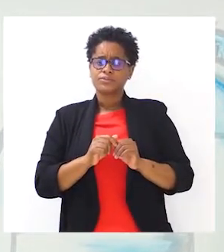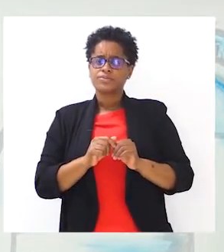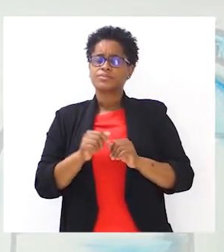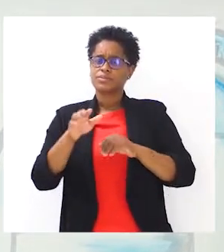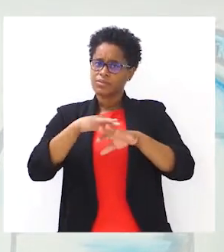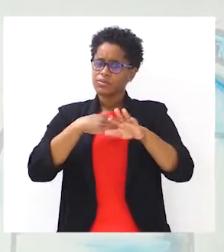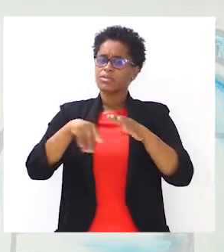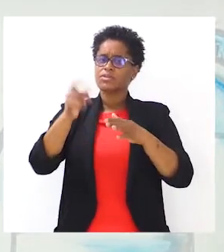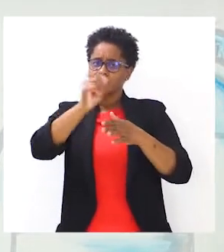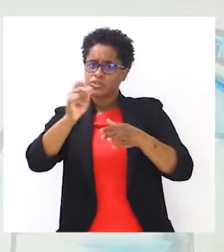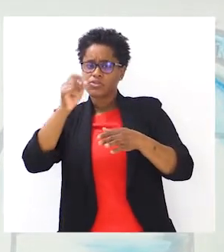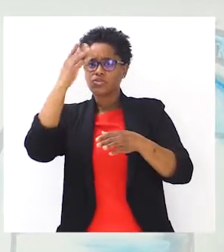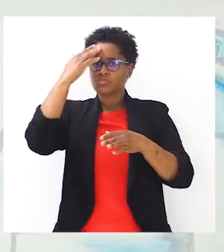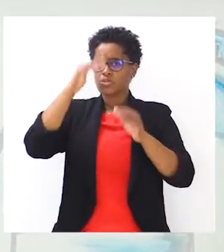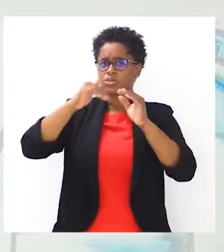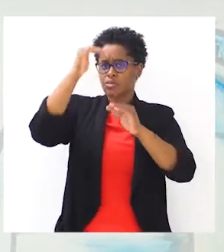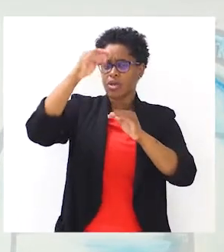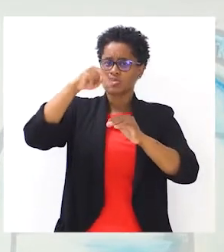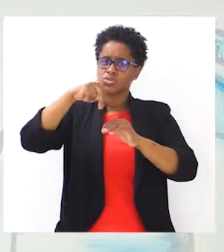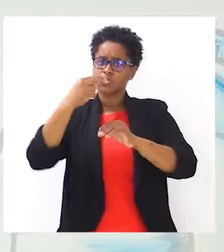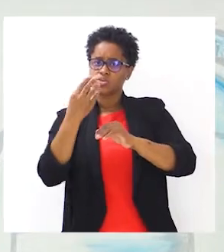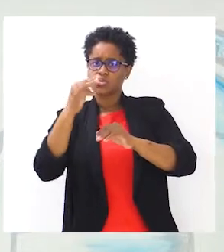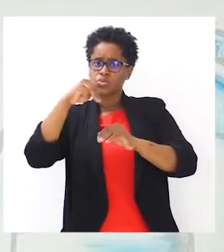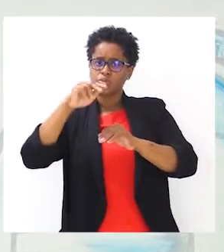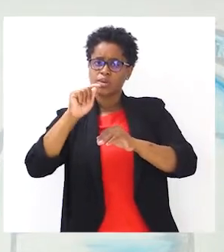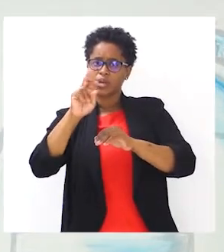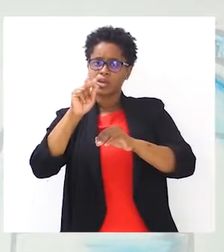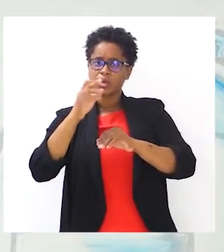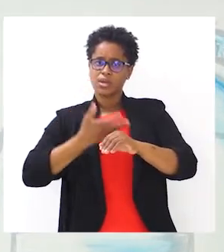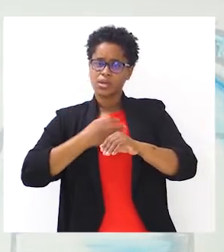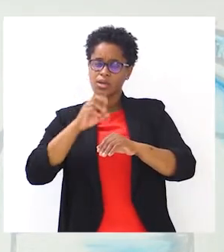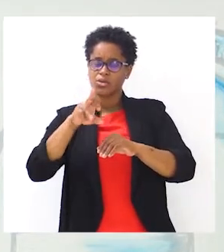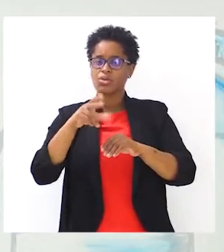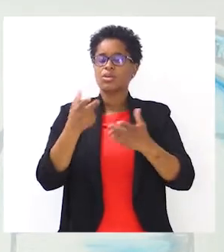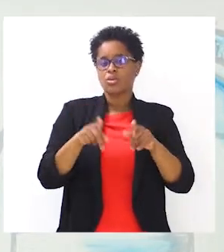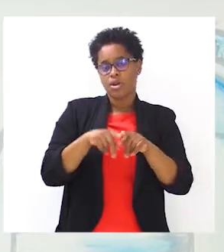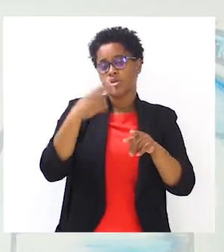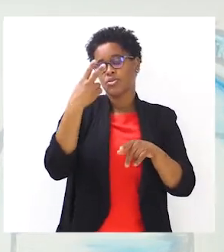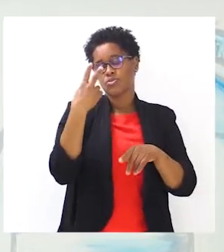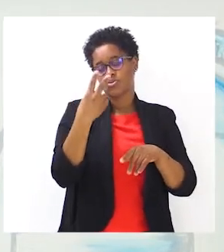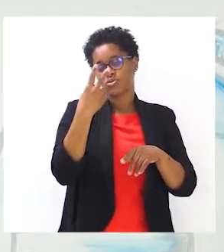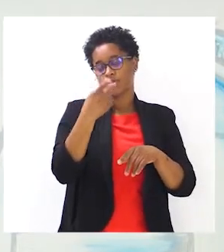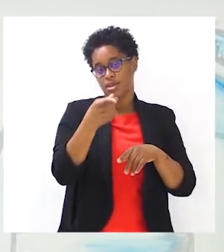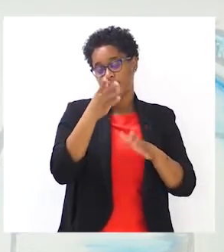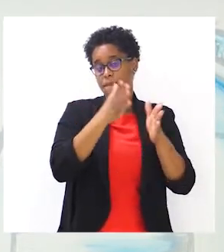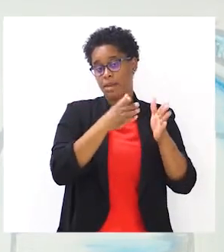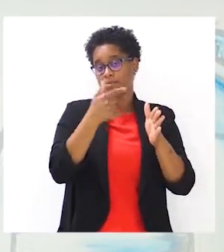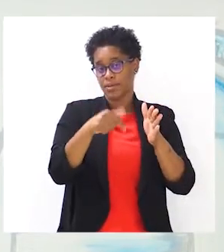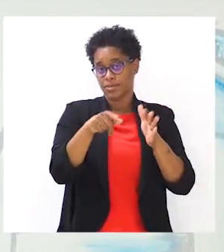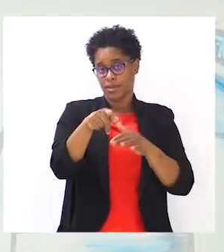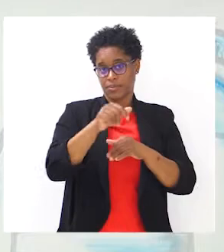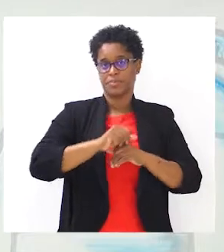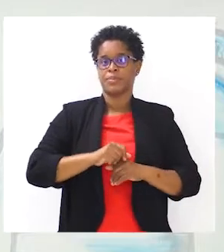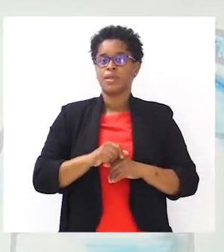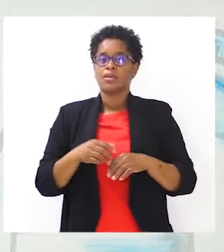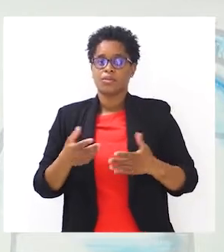o numerador. O numerador significa que nós vamos pintar duas dessas partes que temos aqui. Não